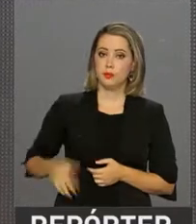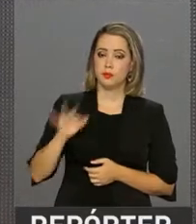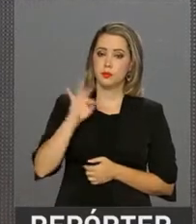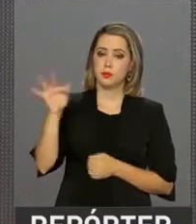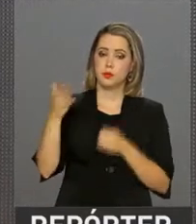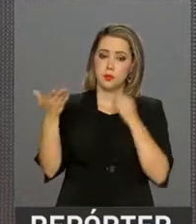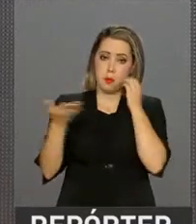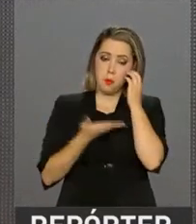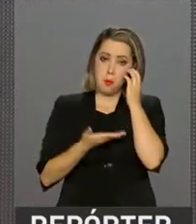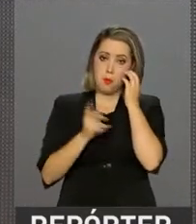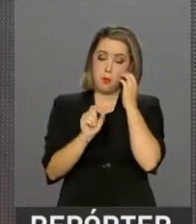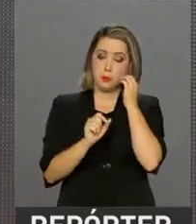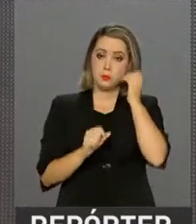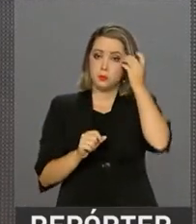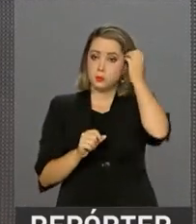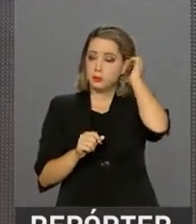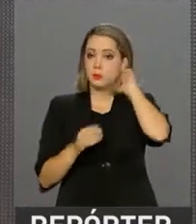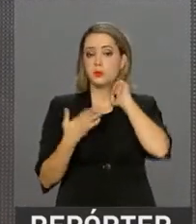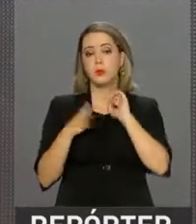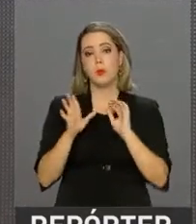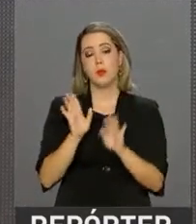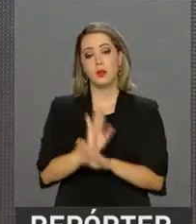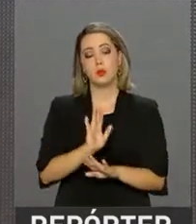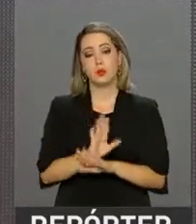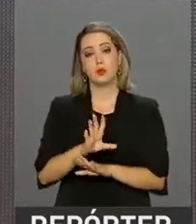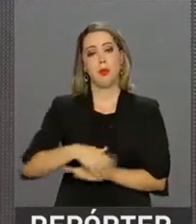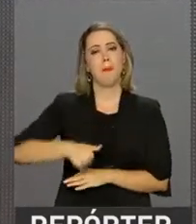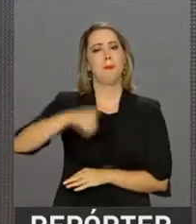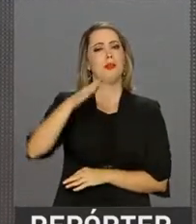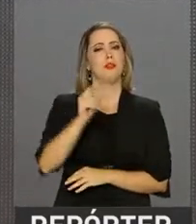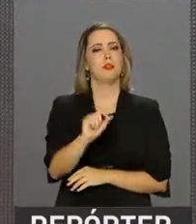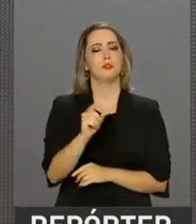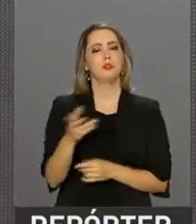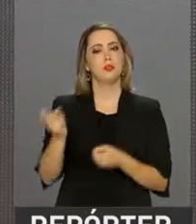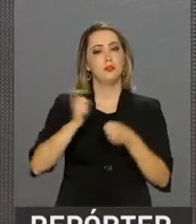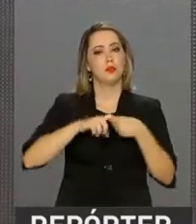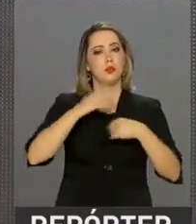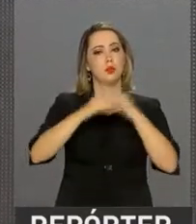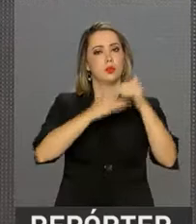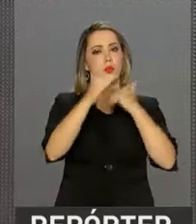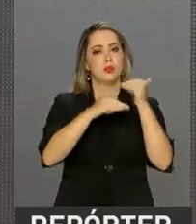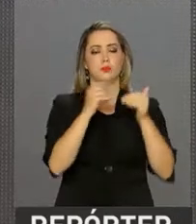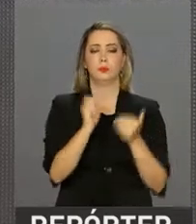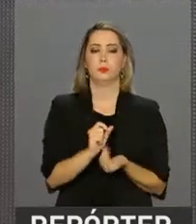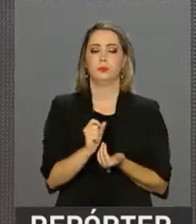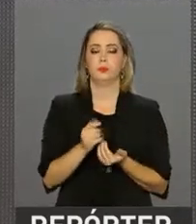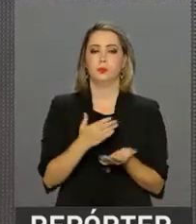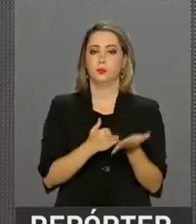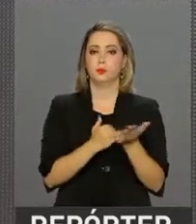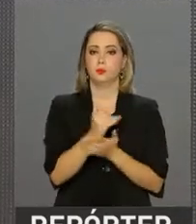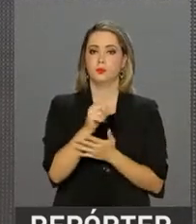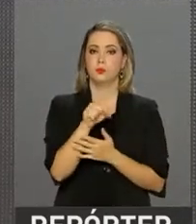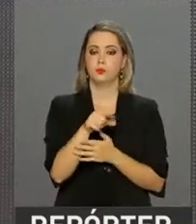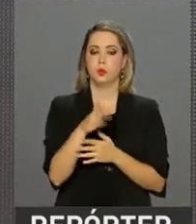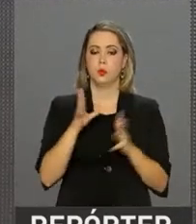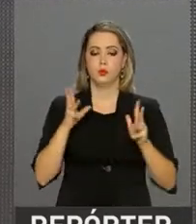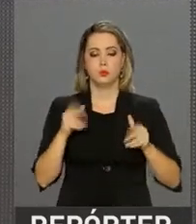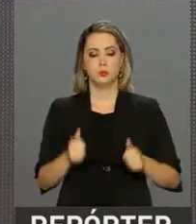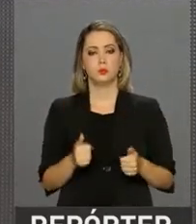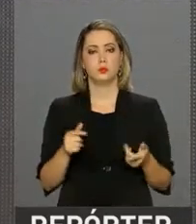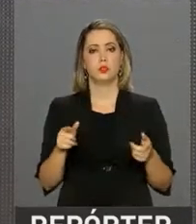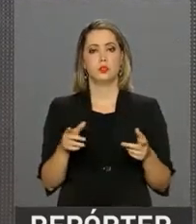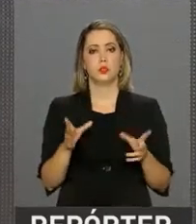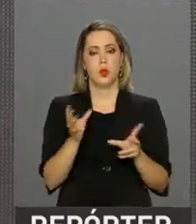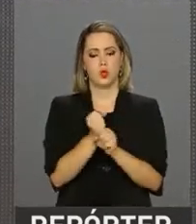vem adotando no sentido de complementar a sua estratégia geral de retomada do crescimento, que começa pelo saneamento